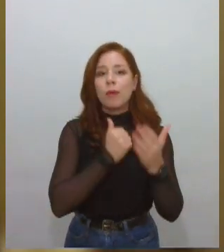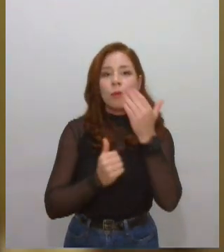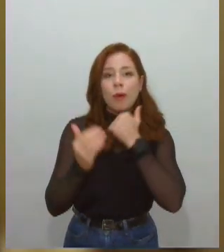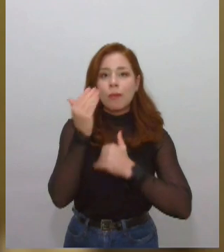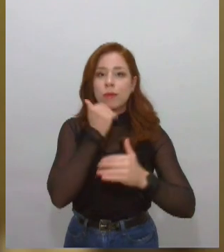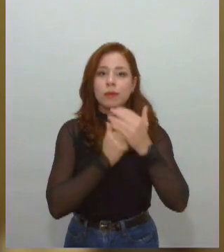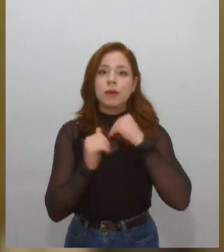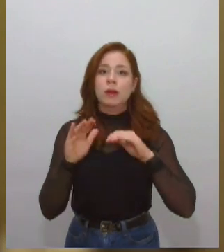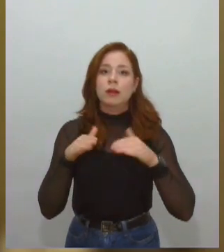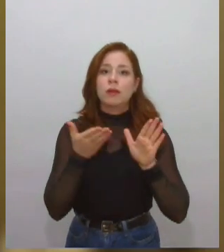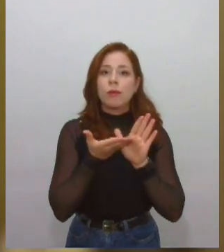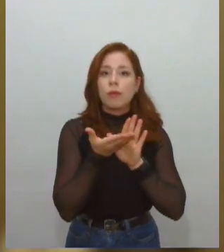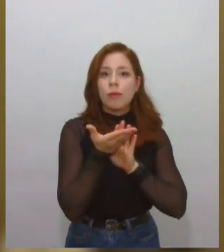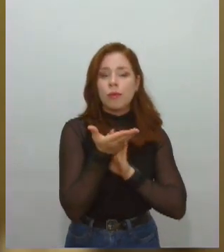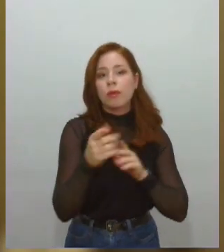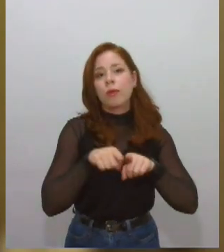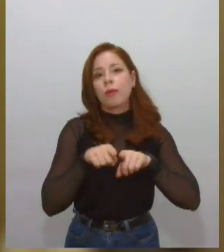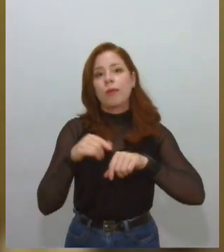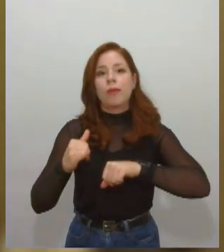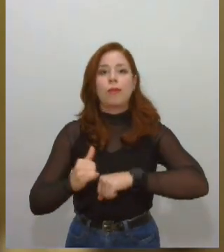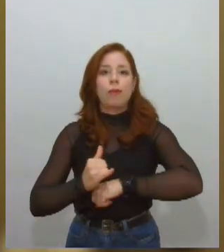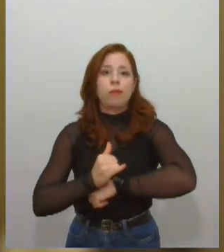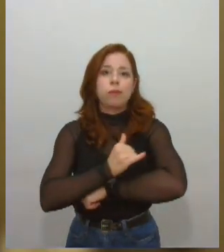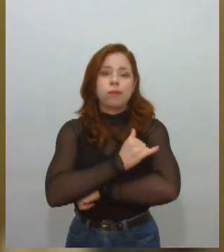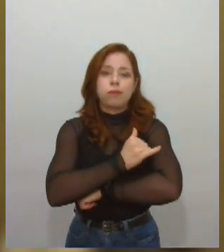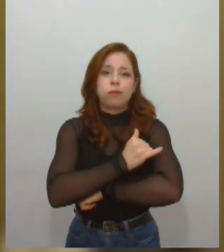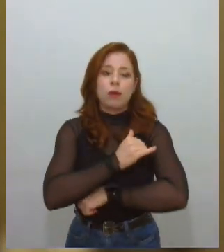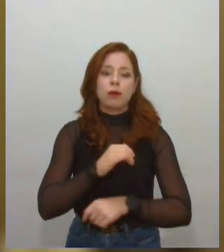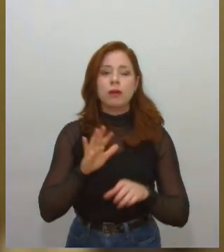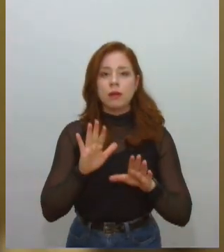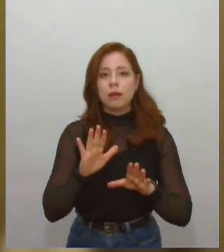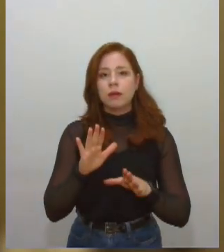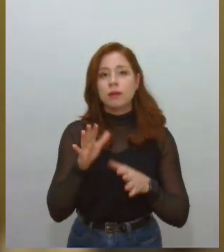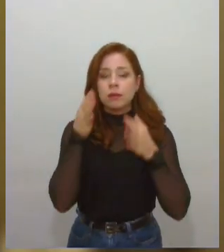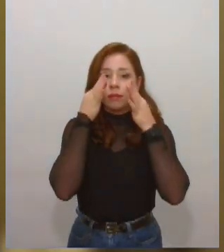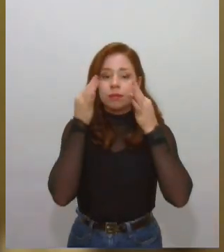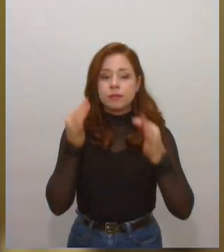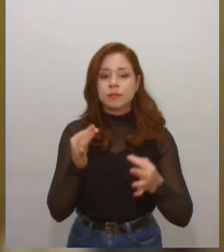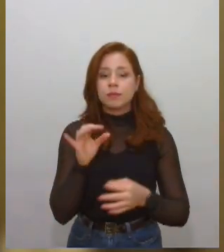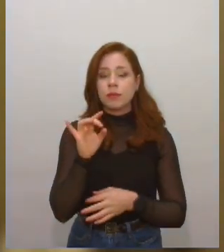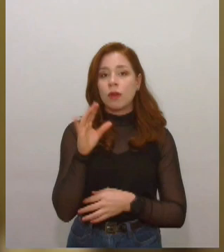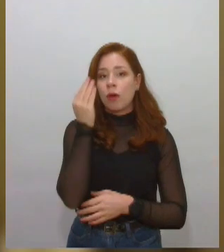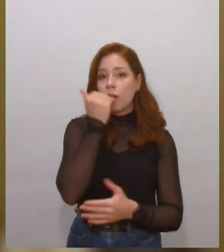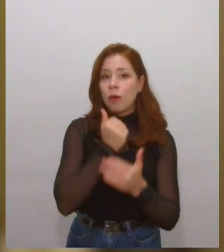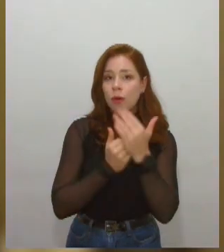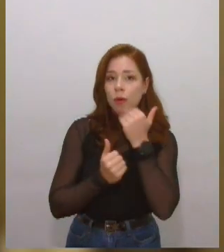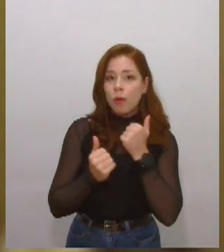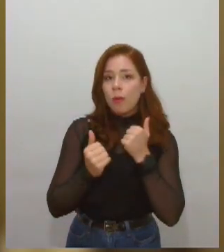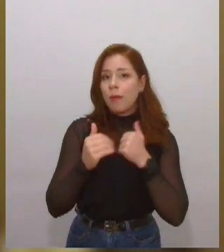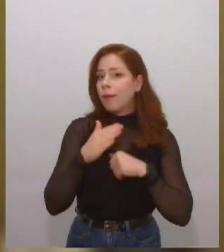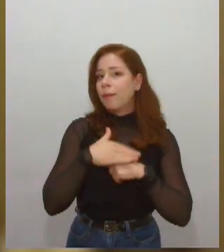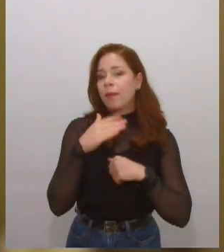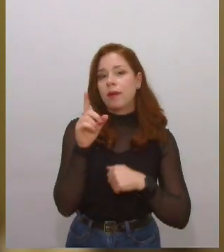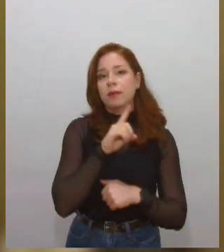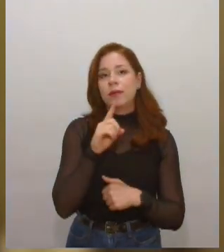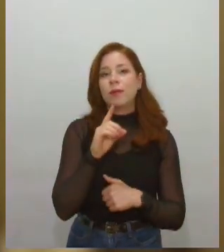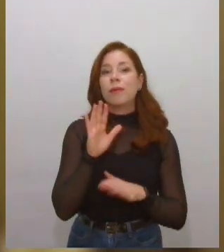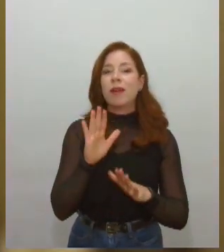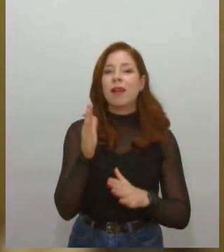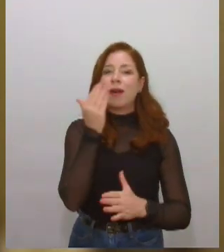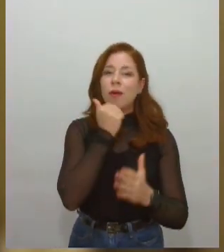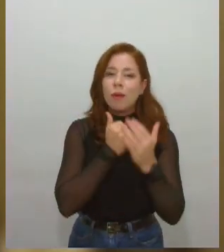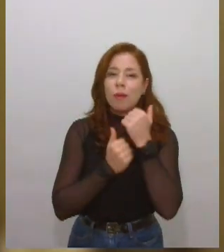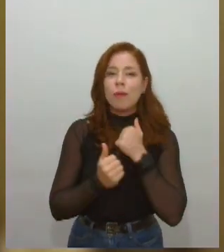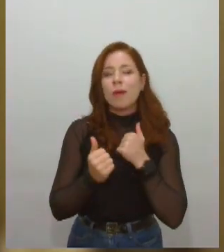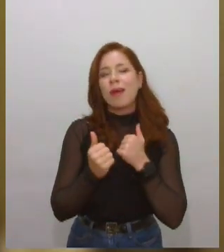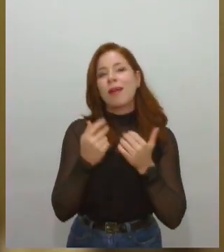de peso, sim. Mas a gente chama a atenção que não é apenas comer mais, é comer errado. Hoje a